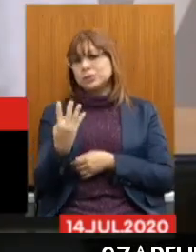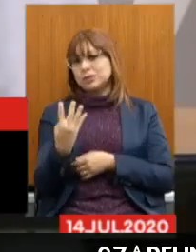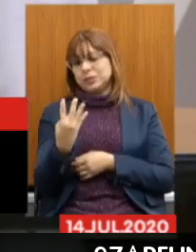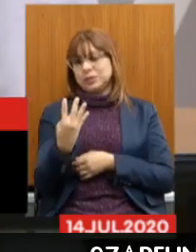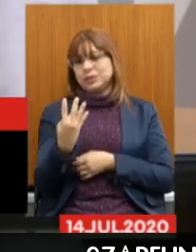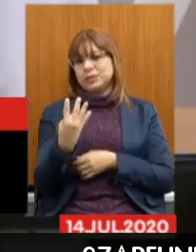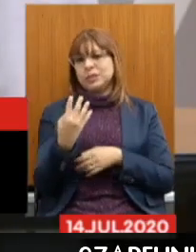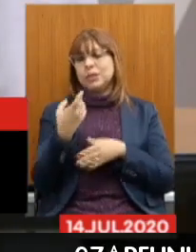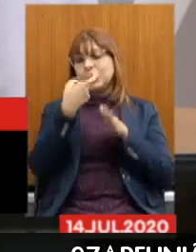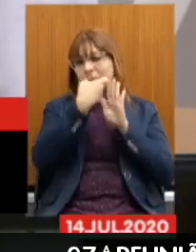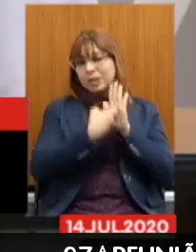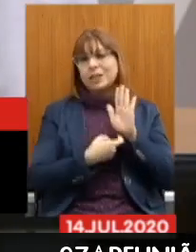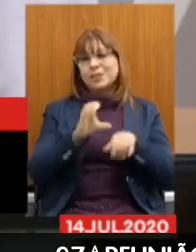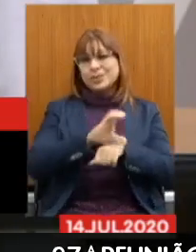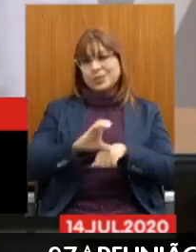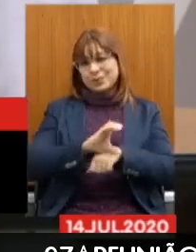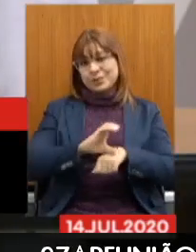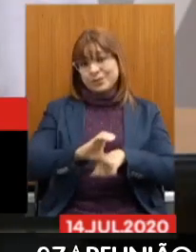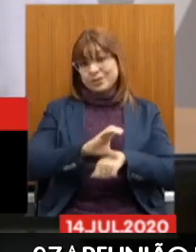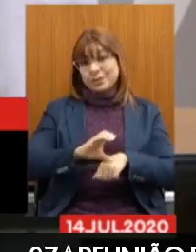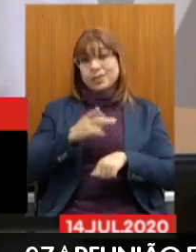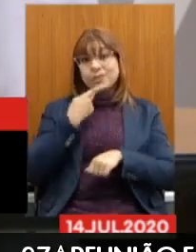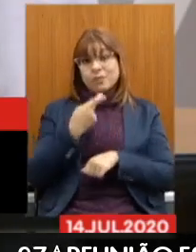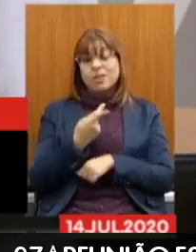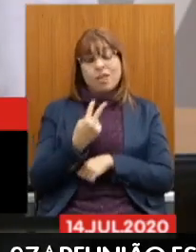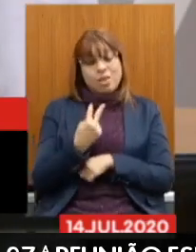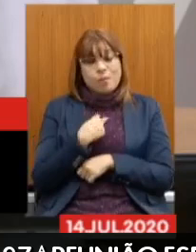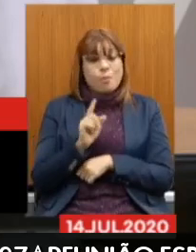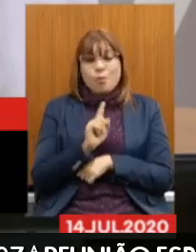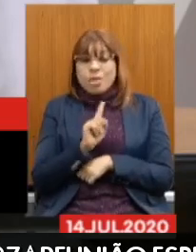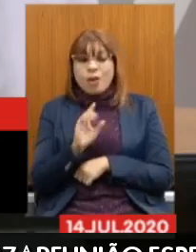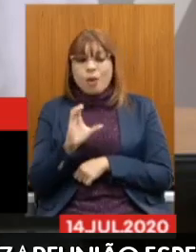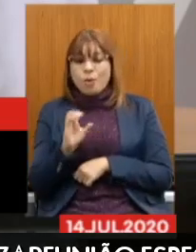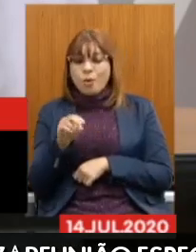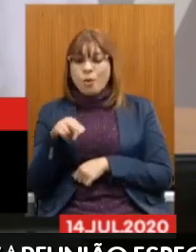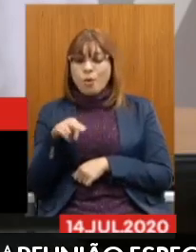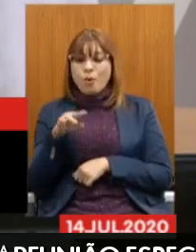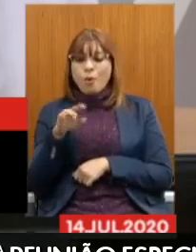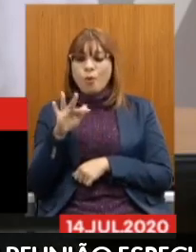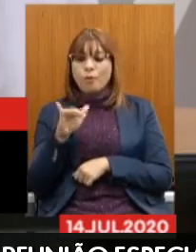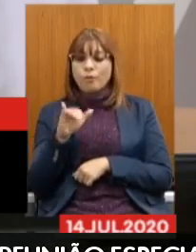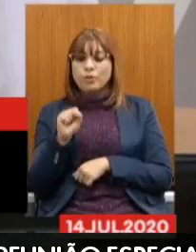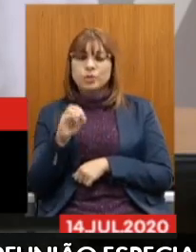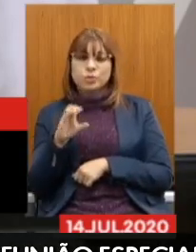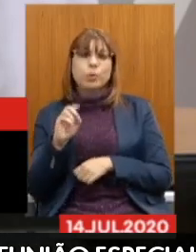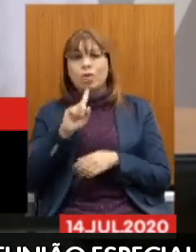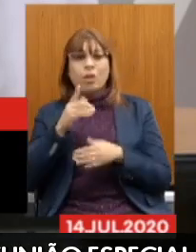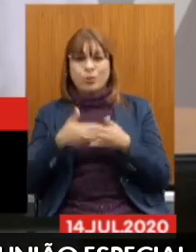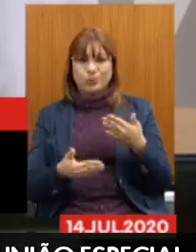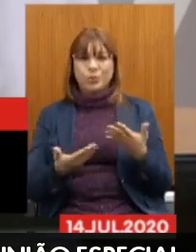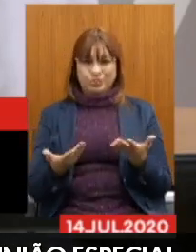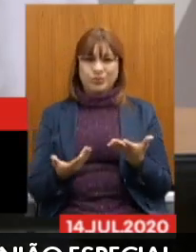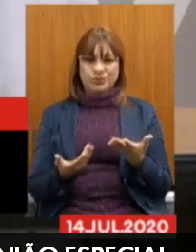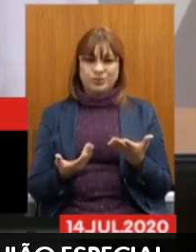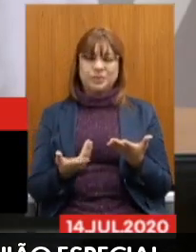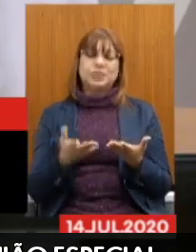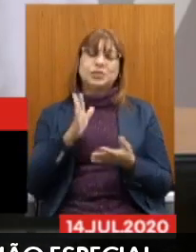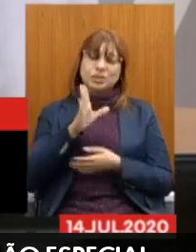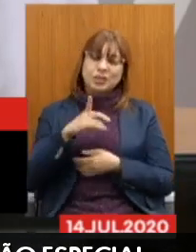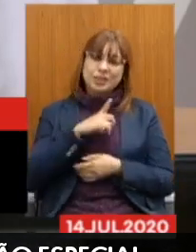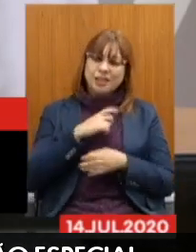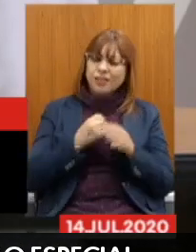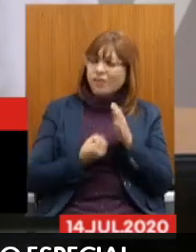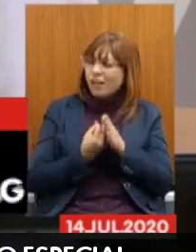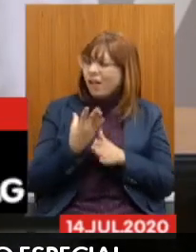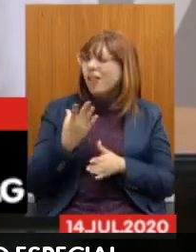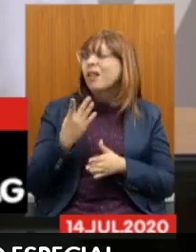texto constitucional, que consagra o princípio do não confisco. O Supremo já afastou inúmeras vezes